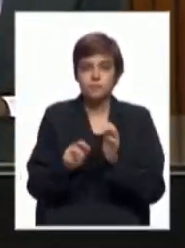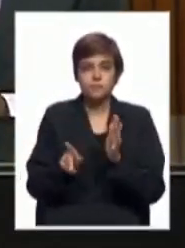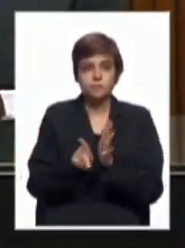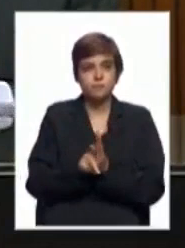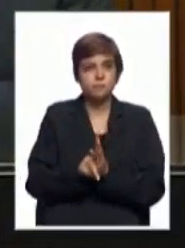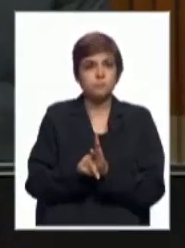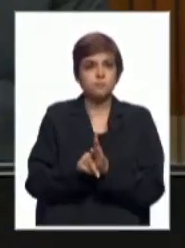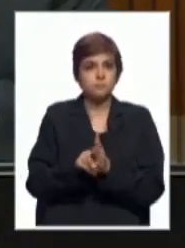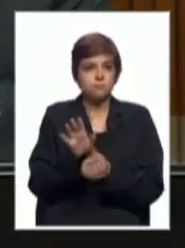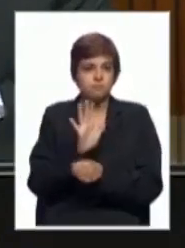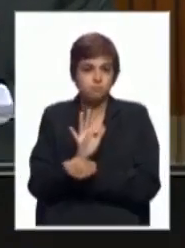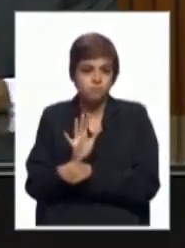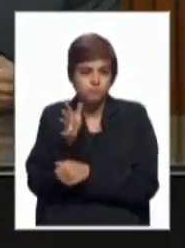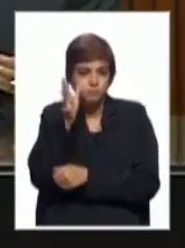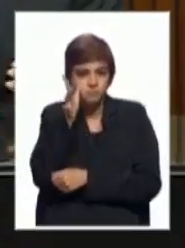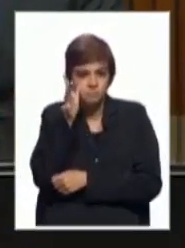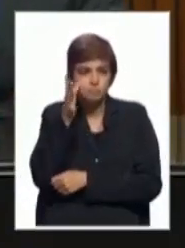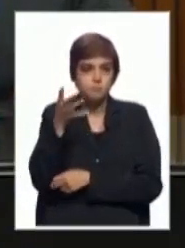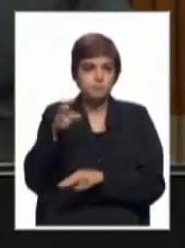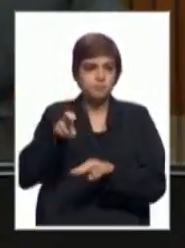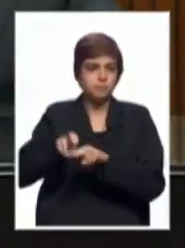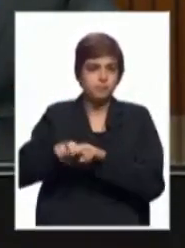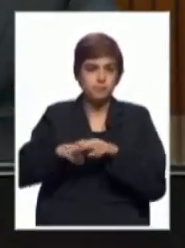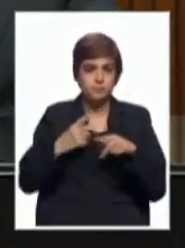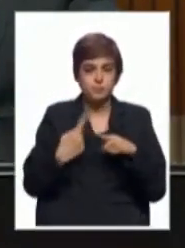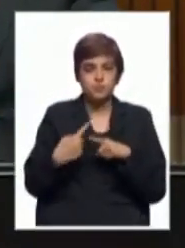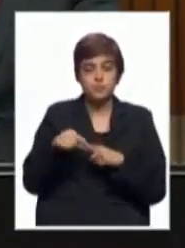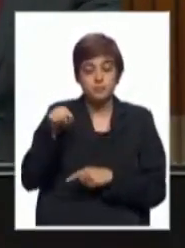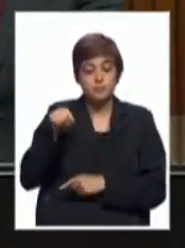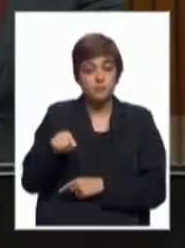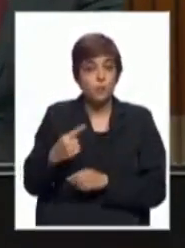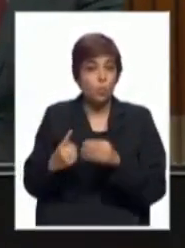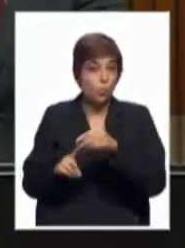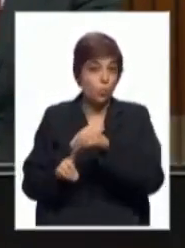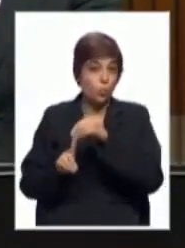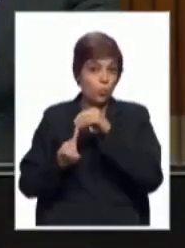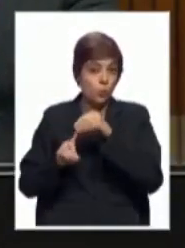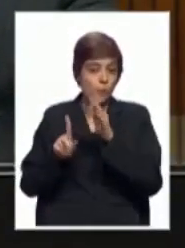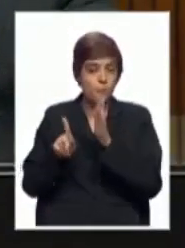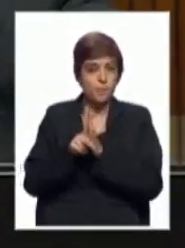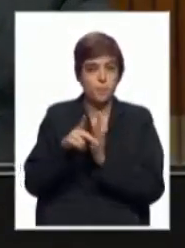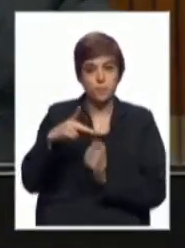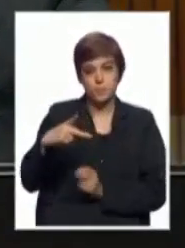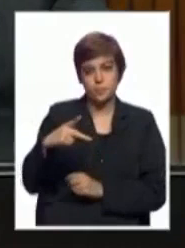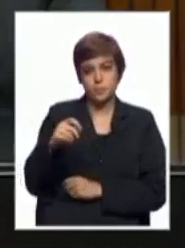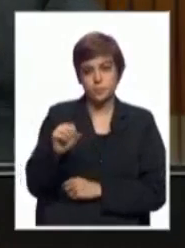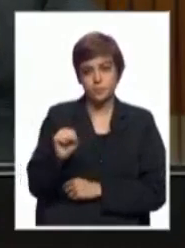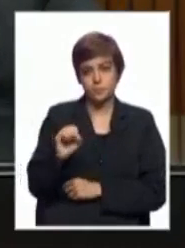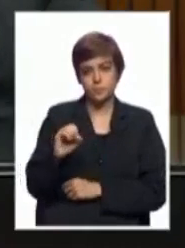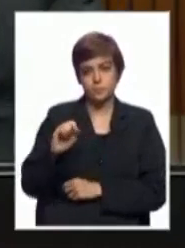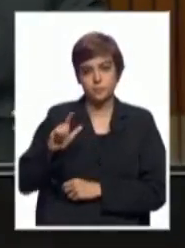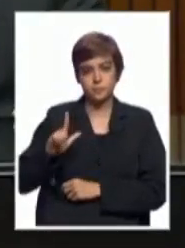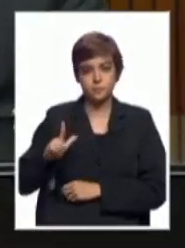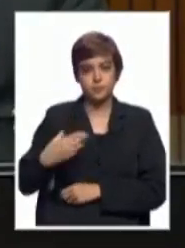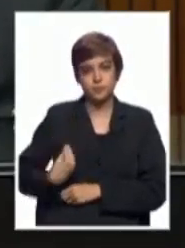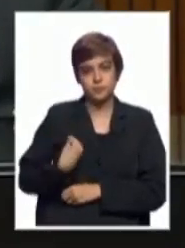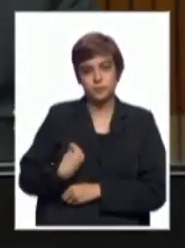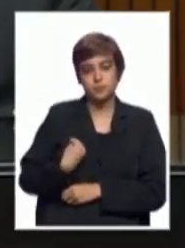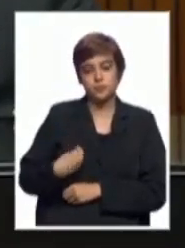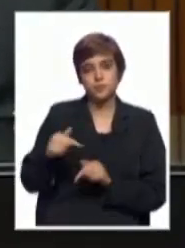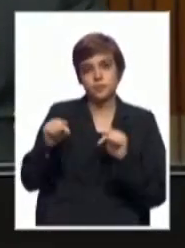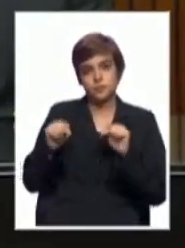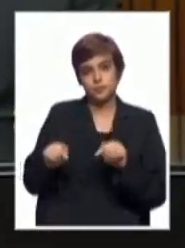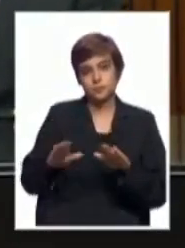mesa, sinalizou isso, ela que foi a única parlamentar eleita pelo PSOL para cumprir o seu mandato na